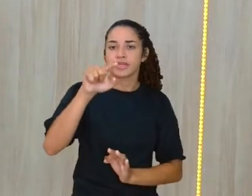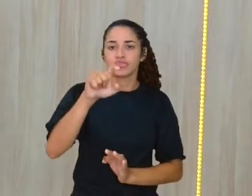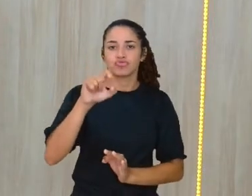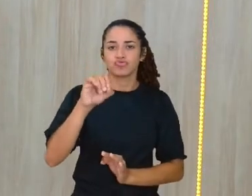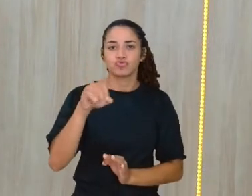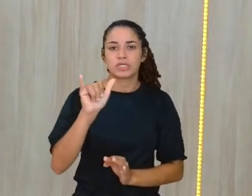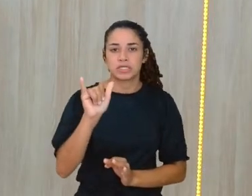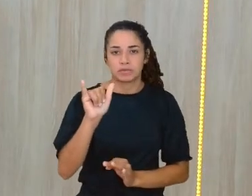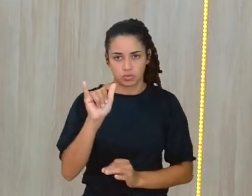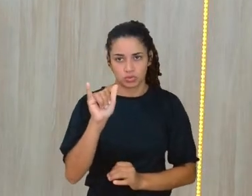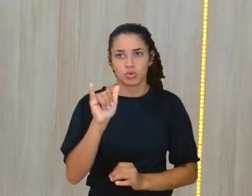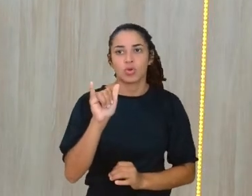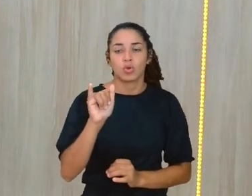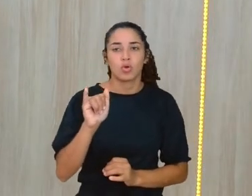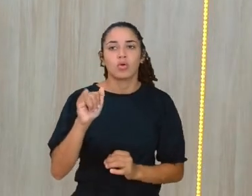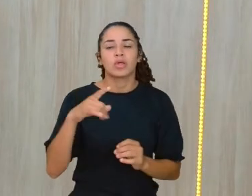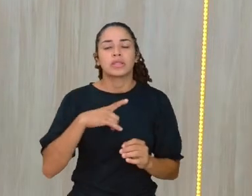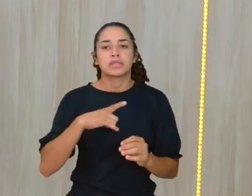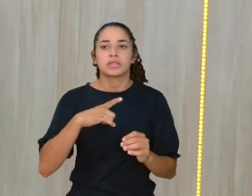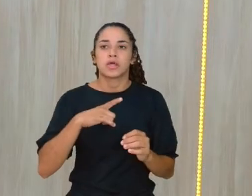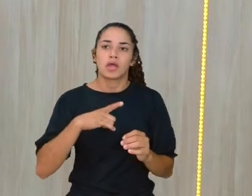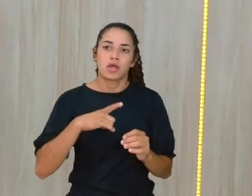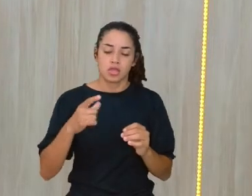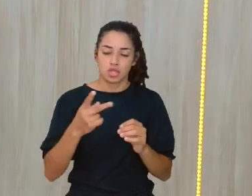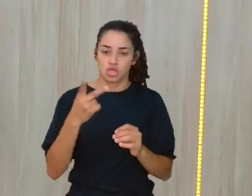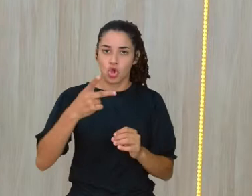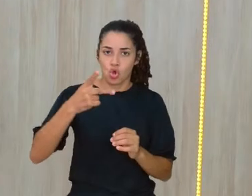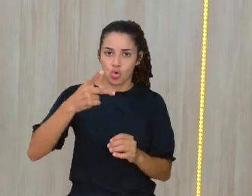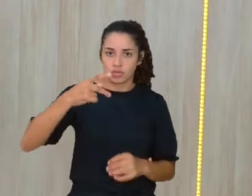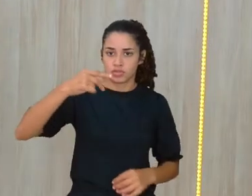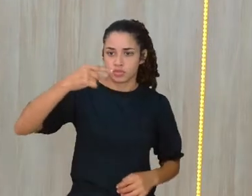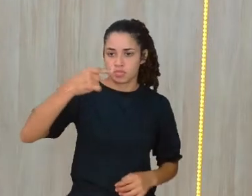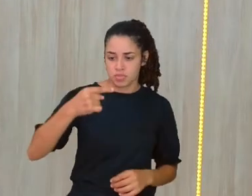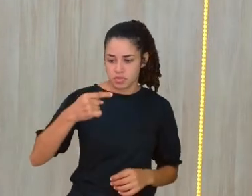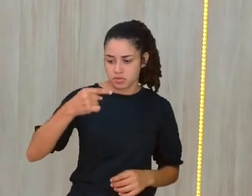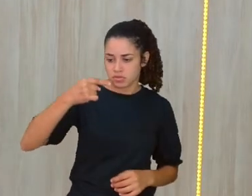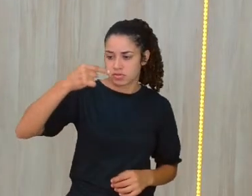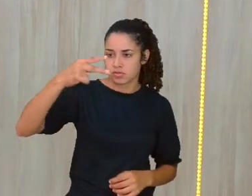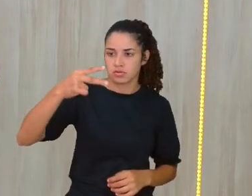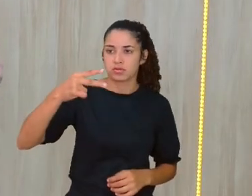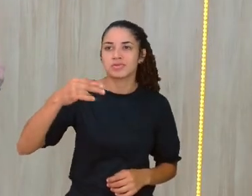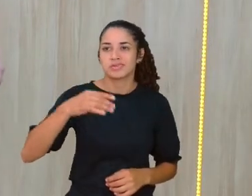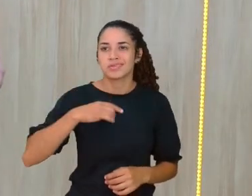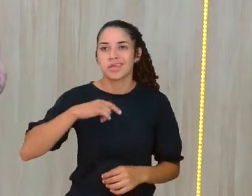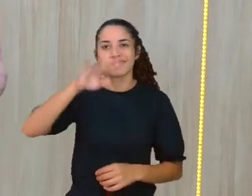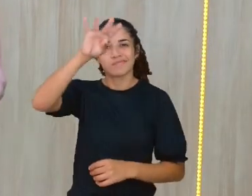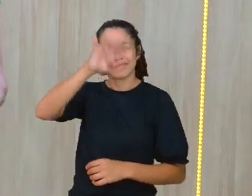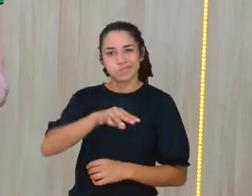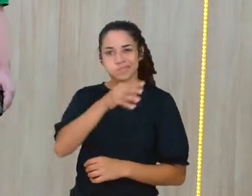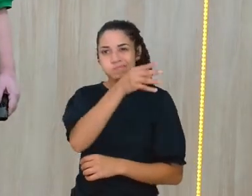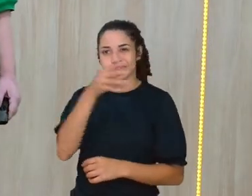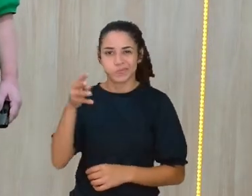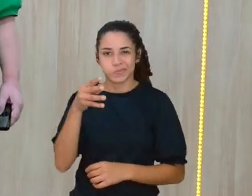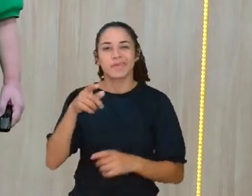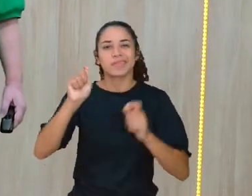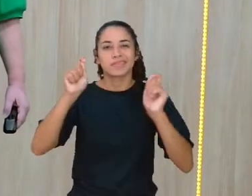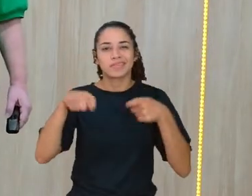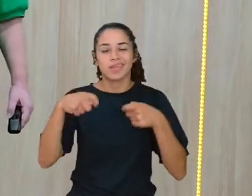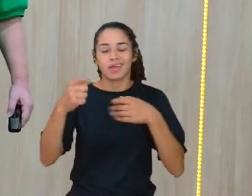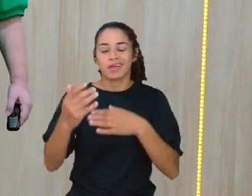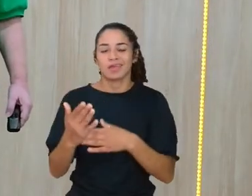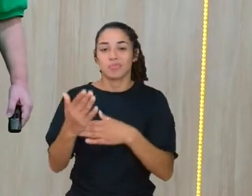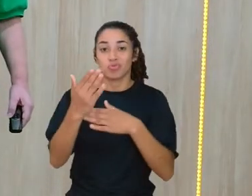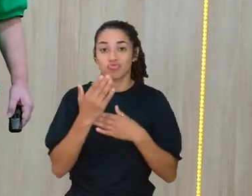Y. Um espaço, 2. Estou usando a malha quadriculada aí como unidade de